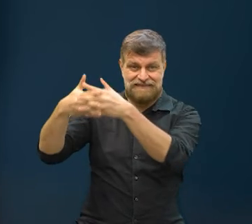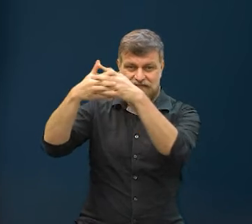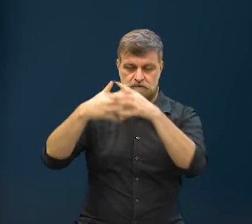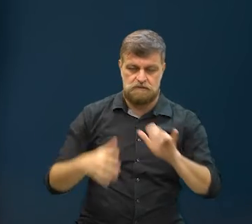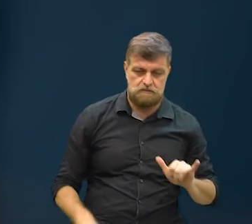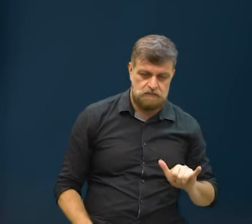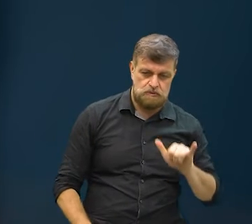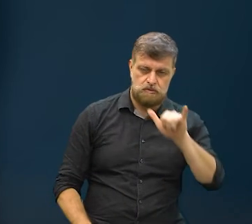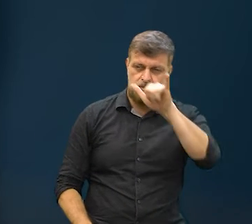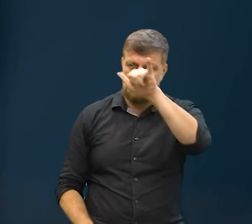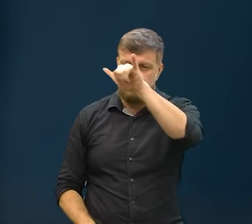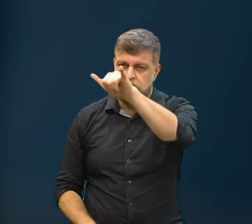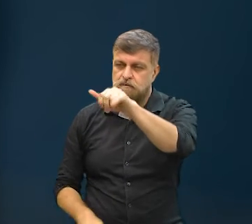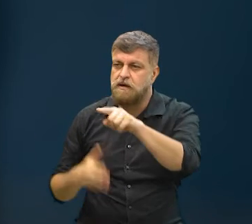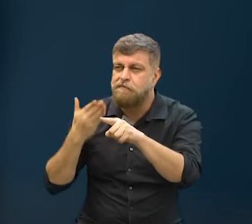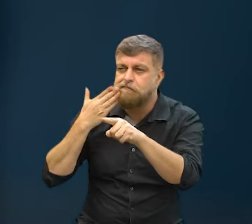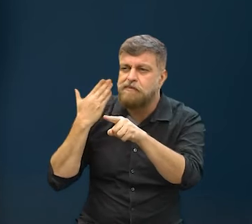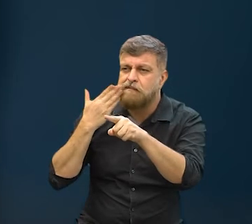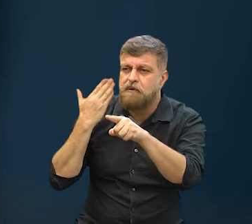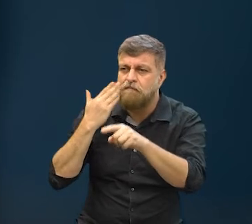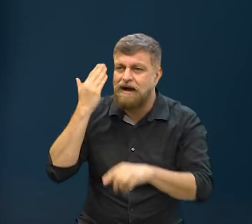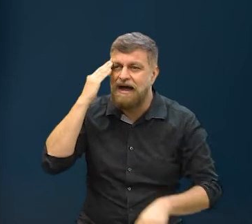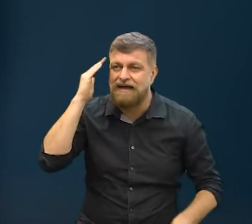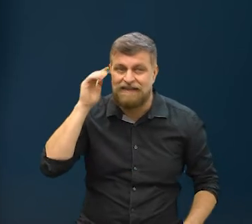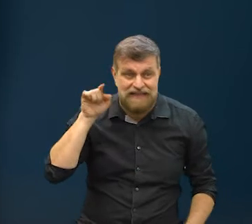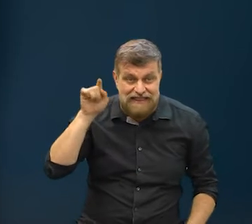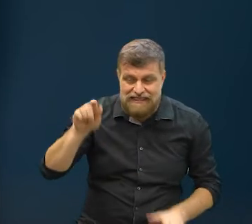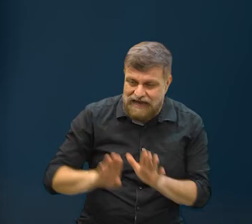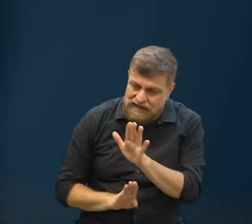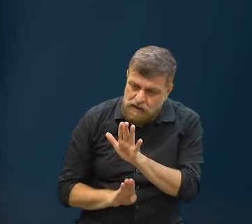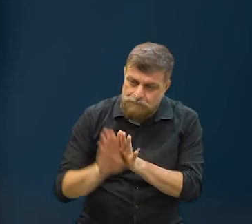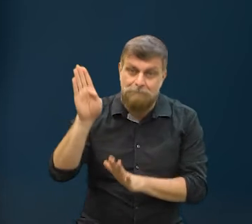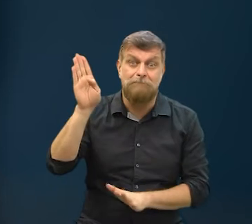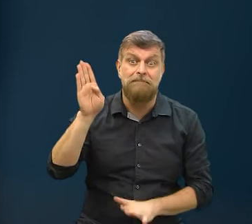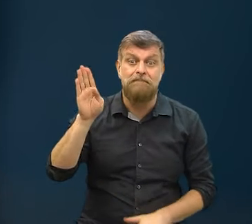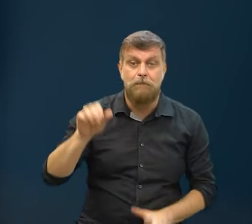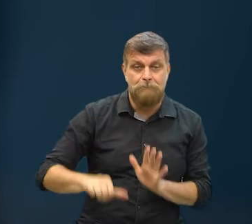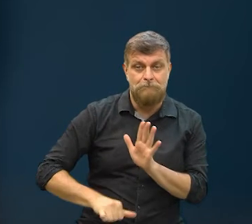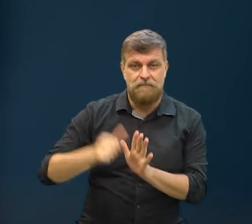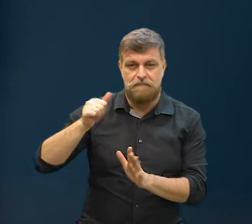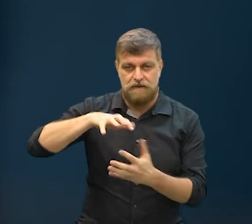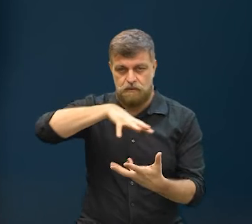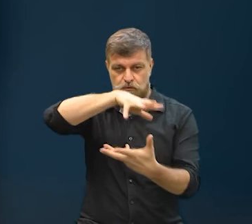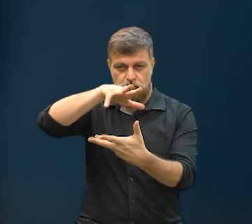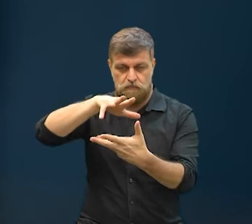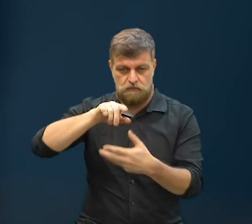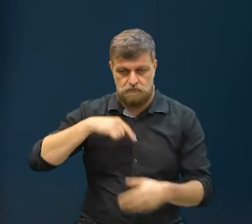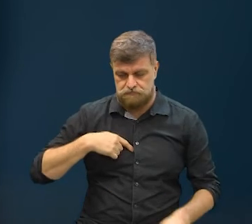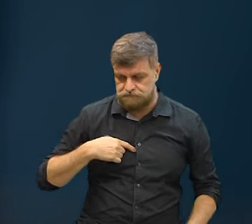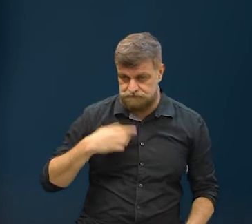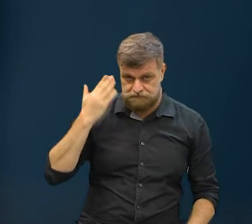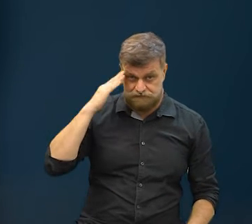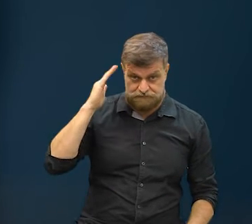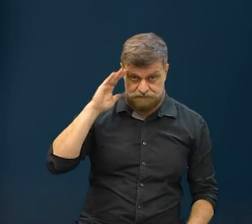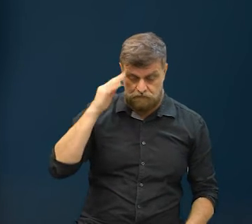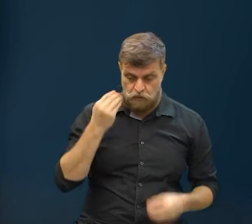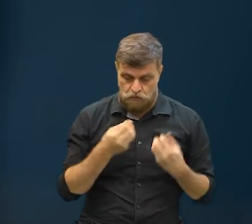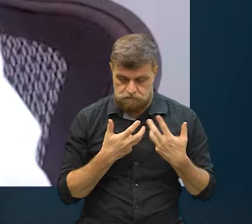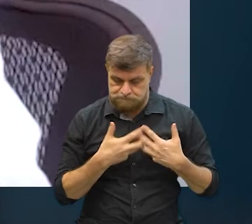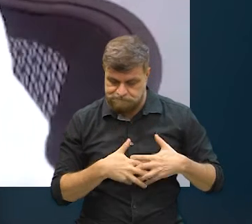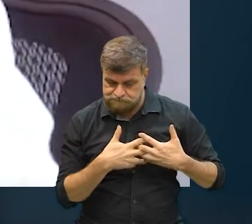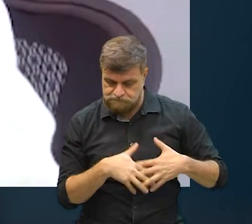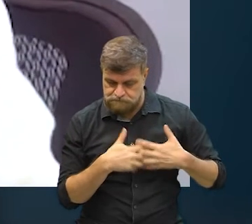Unidos, fomos entender o mercado de franquias, que é o número um do mundo, para entender como é que ele desenvolve, porque lá é tudo